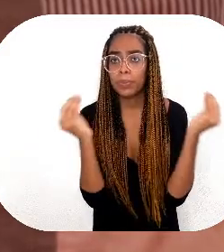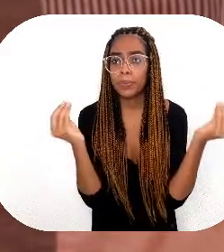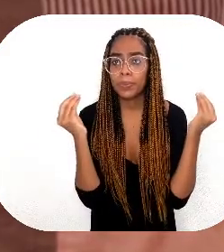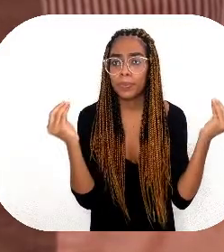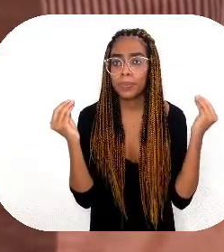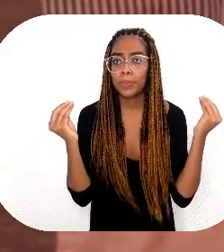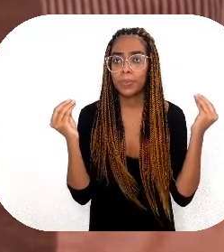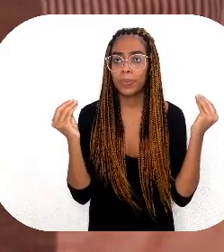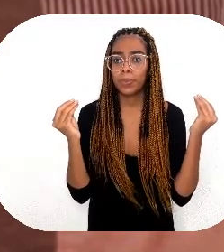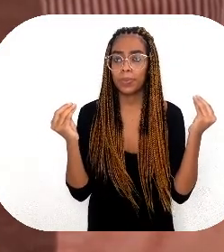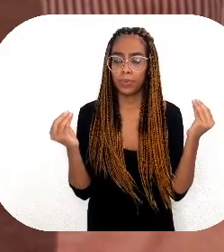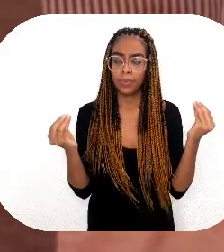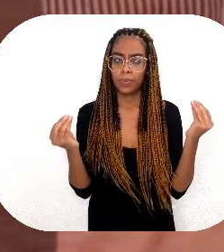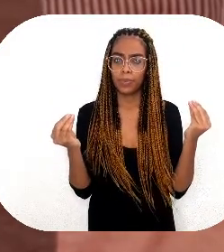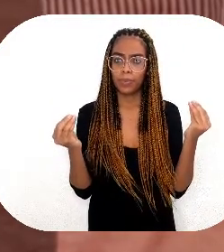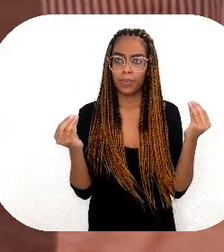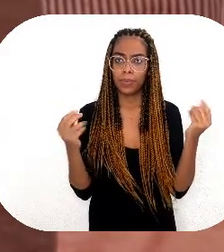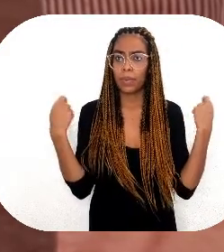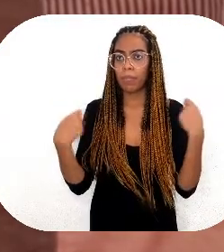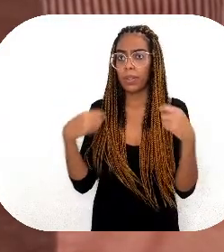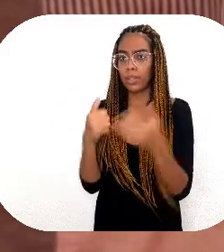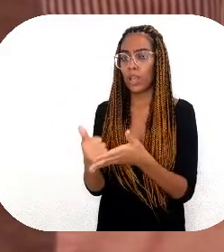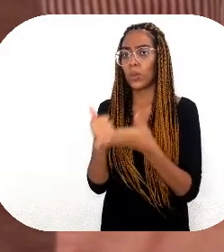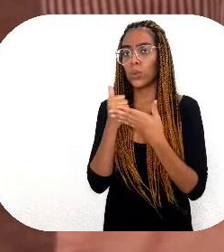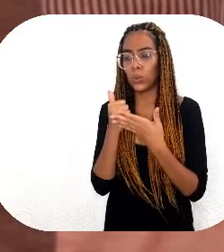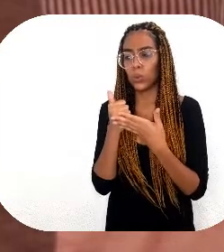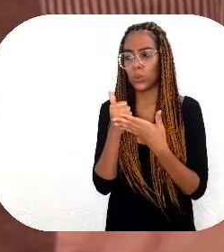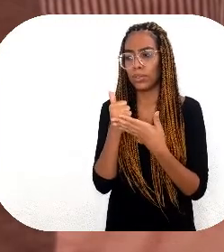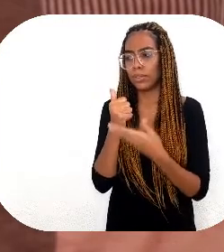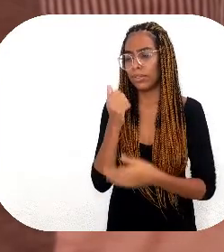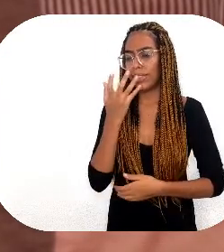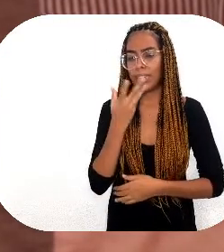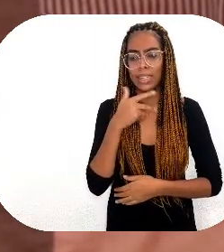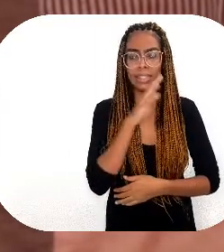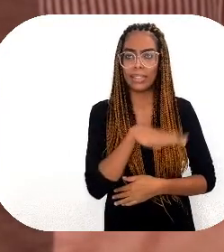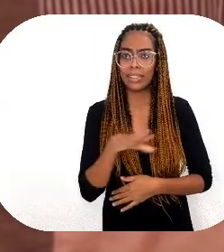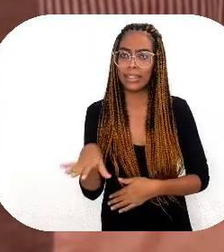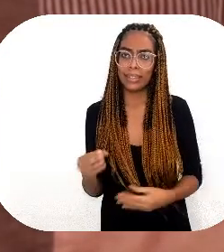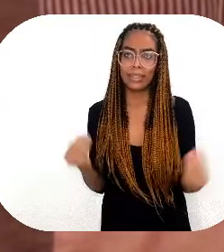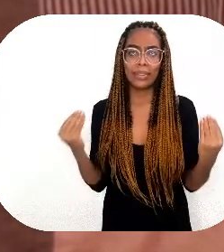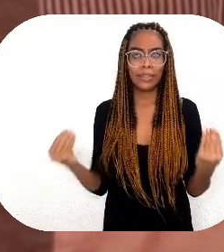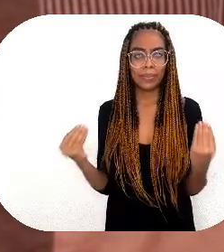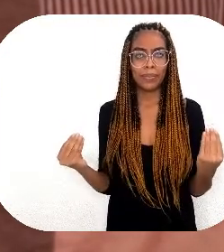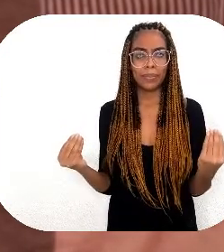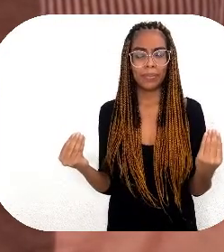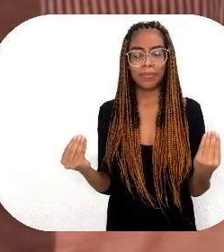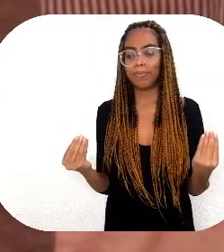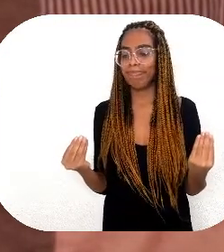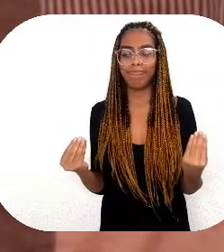sequer subir numa árvore com uma cabaça, precisei da ajuda de